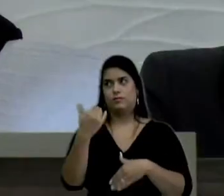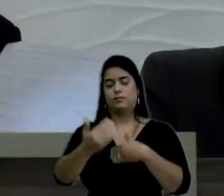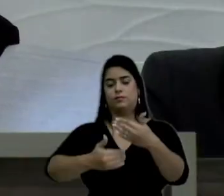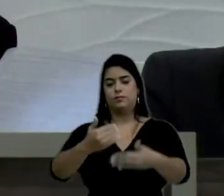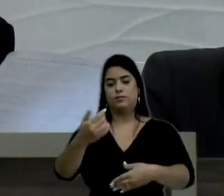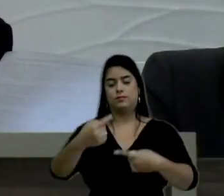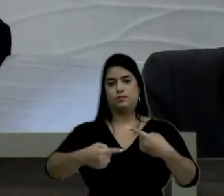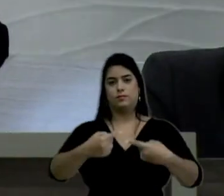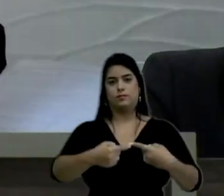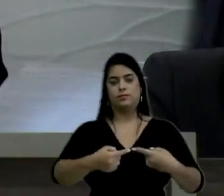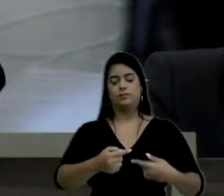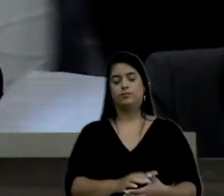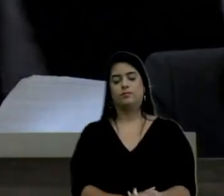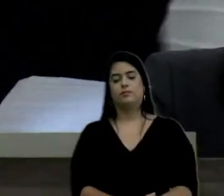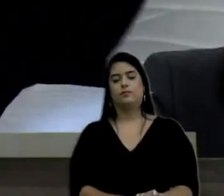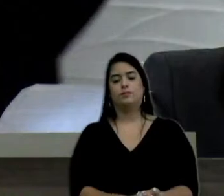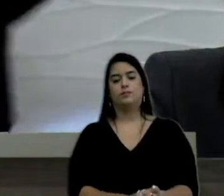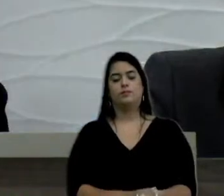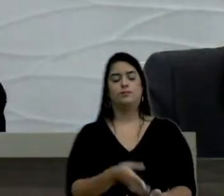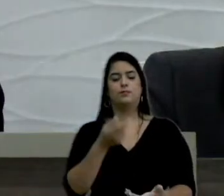discutindo Vereador Padre